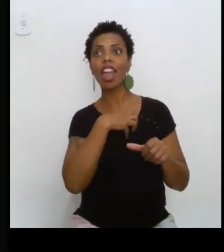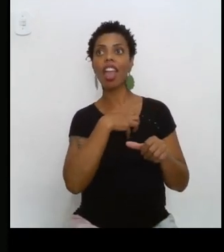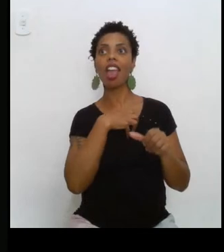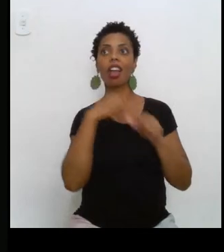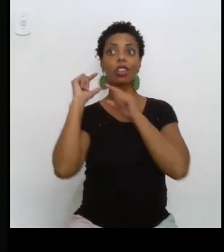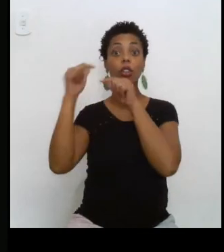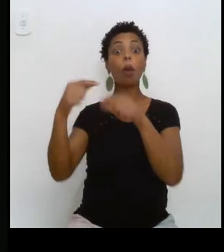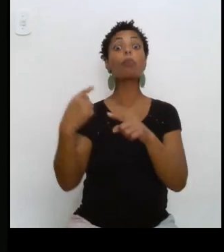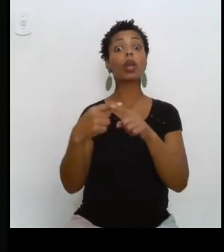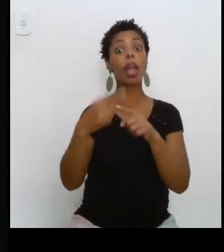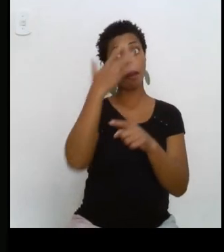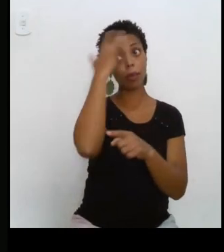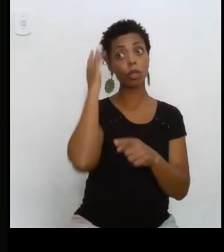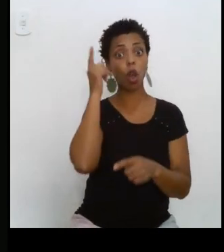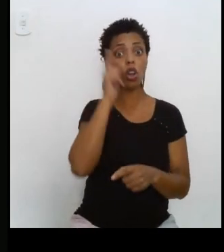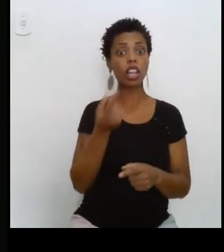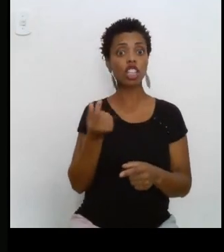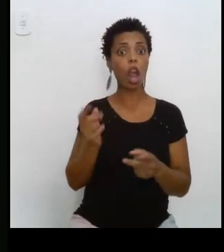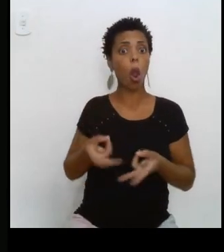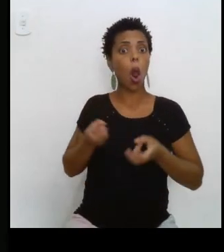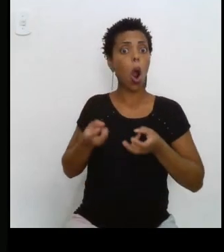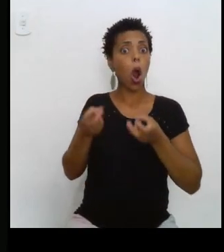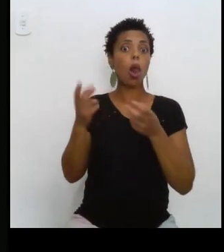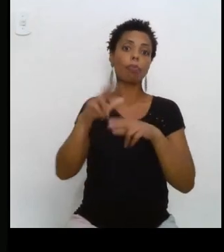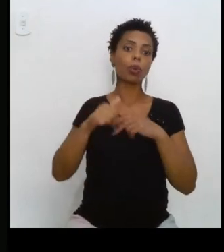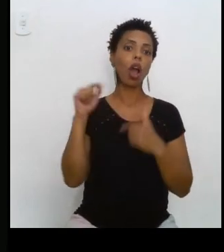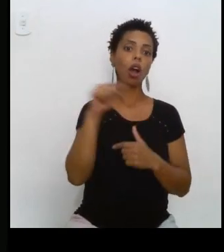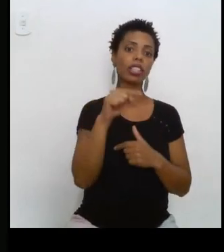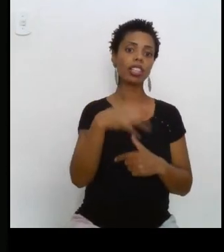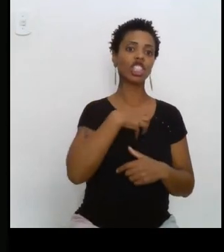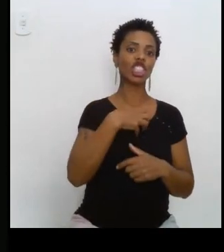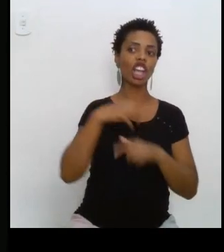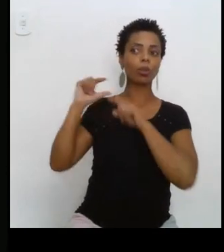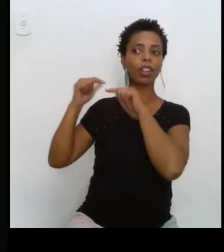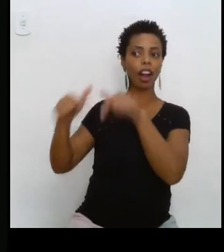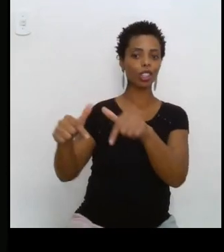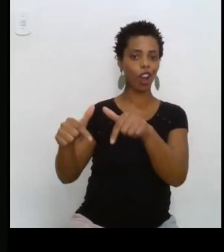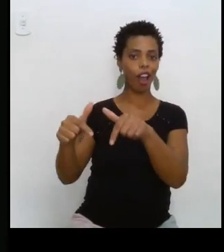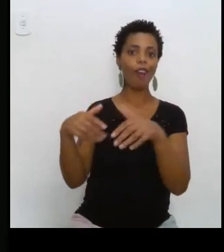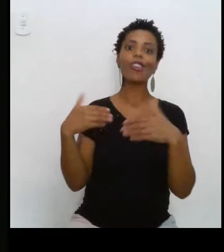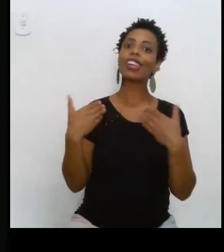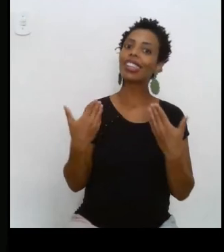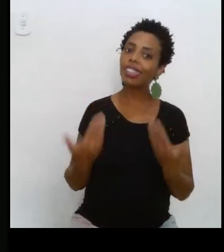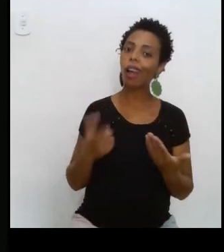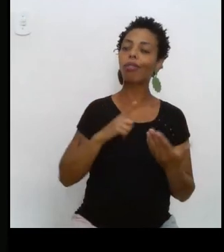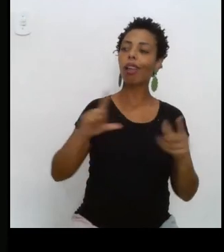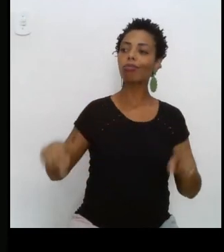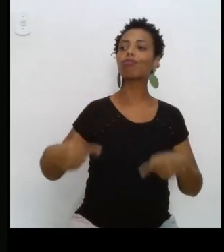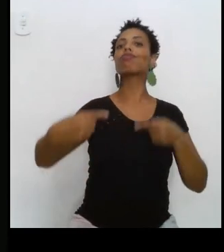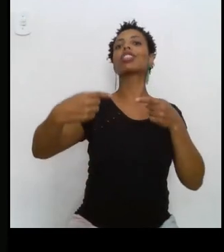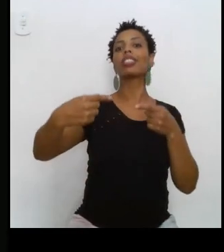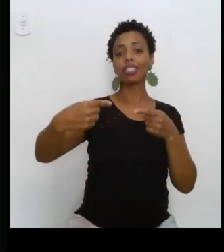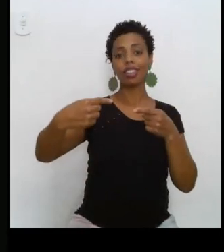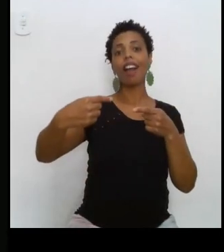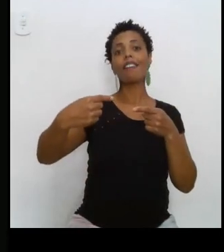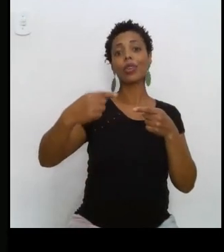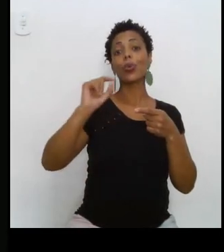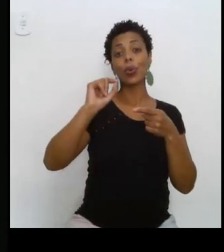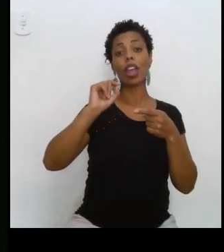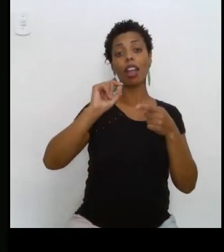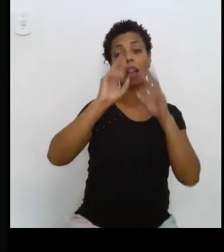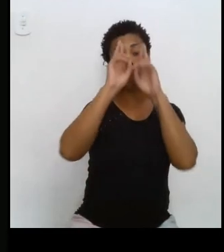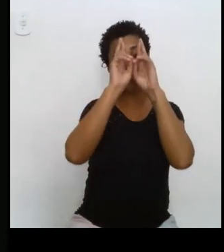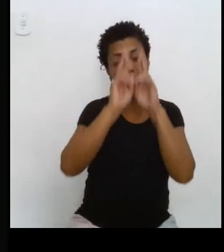vulcão com isso o cão muito né então tem esse desafio né que é o desafio da radicalidade